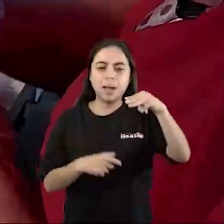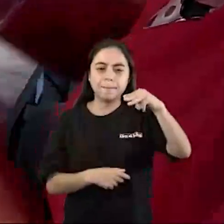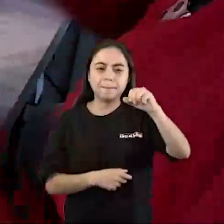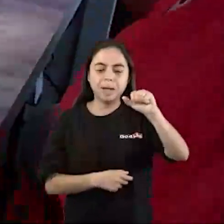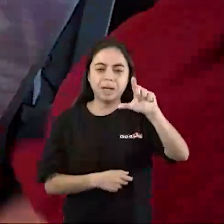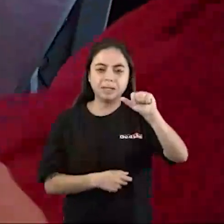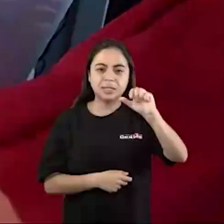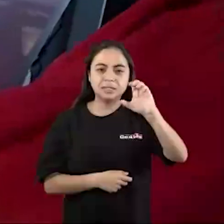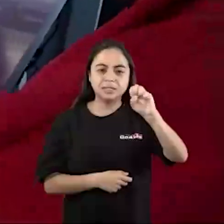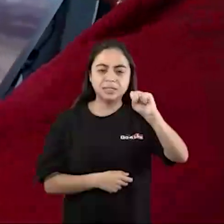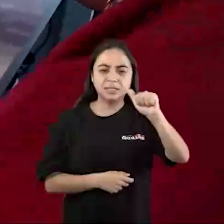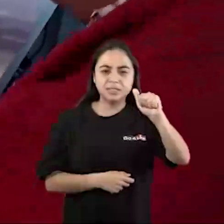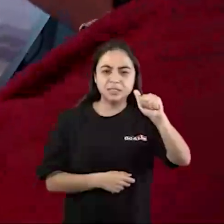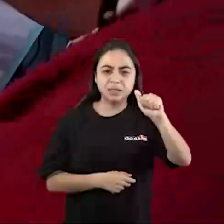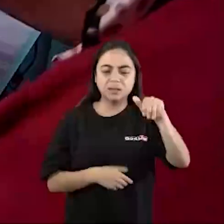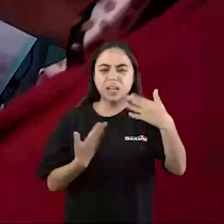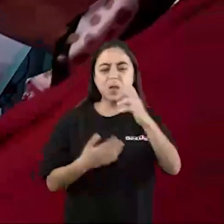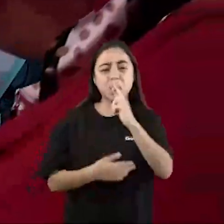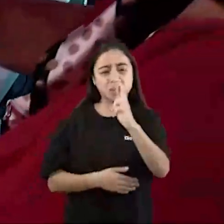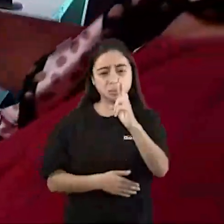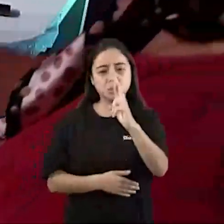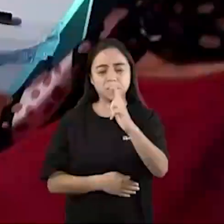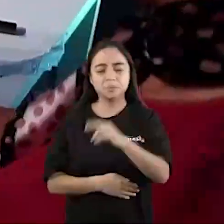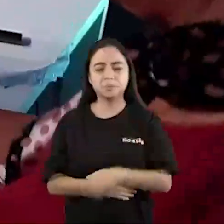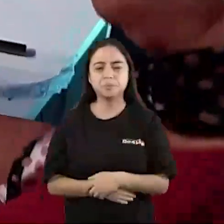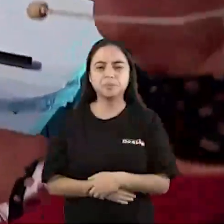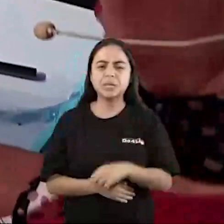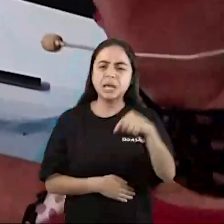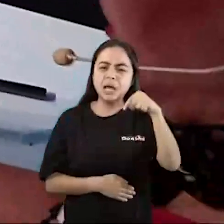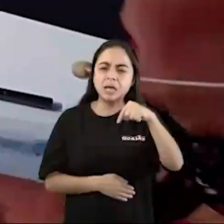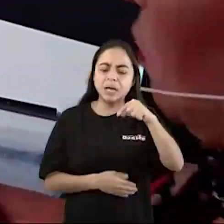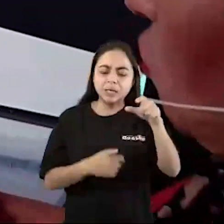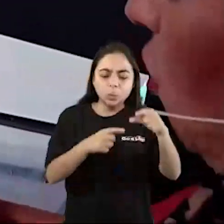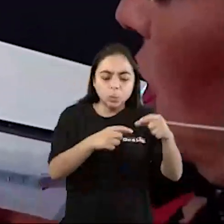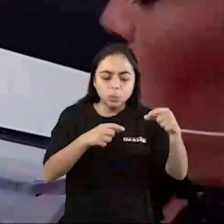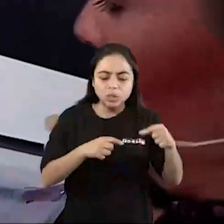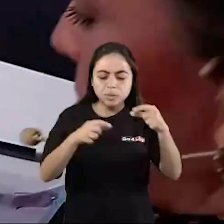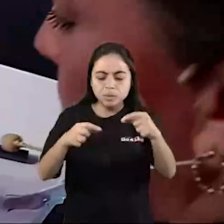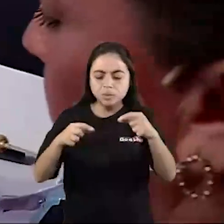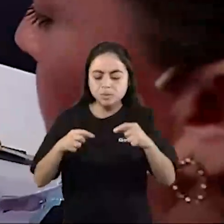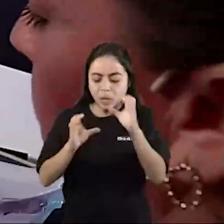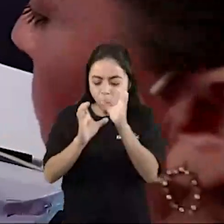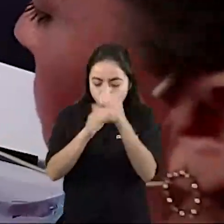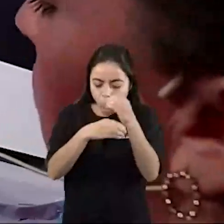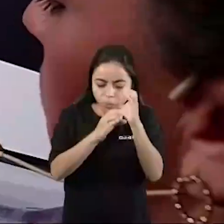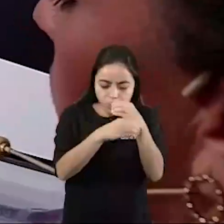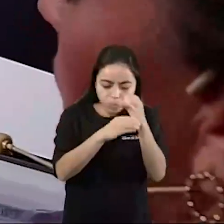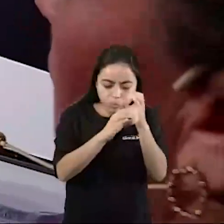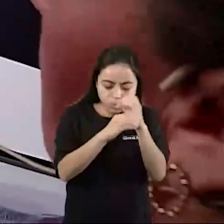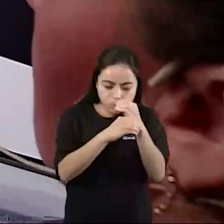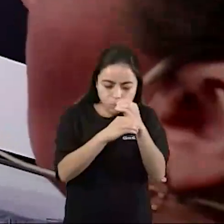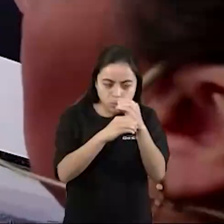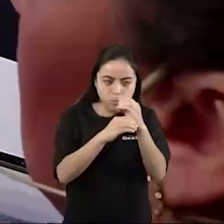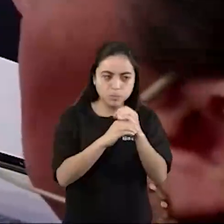malacésia? É isso que nós vamos responder. Bom, e aqui com a lâmina no microscópio,